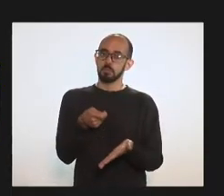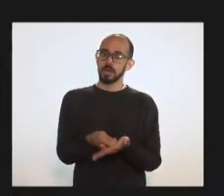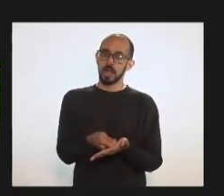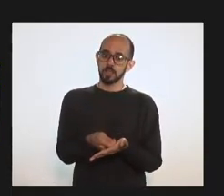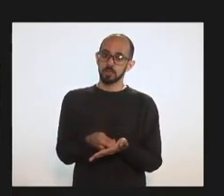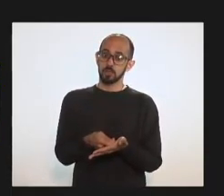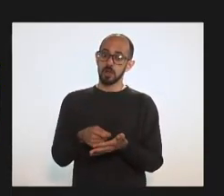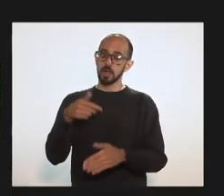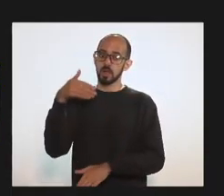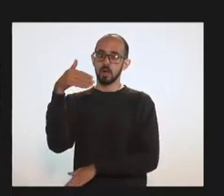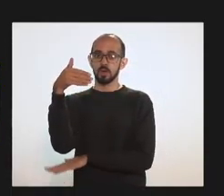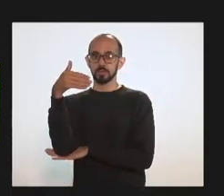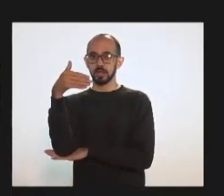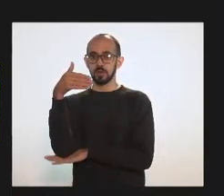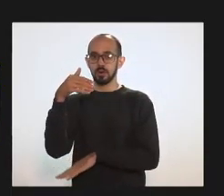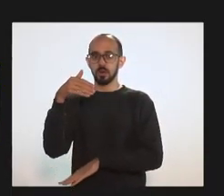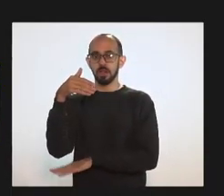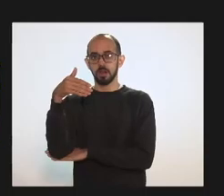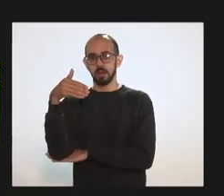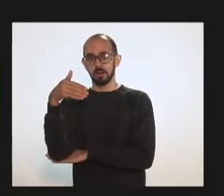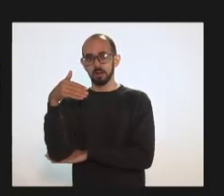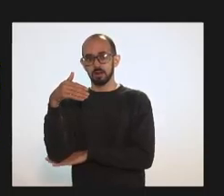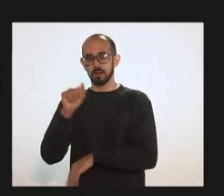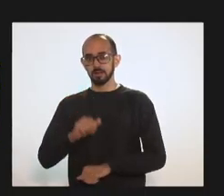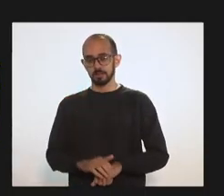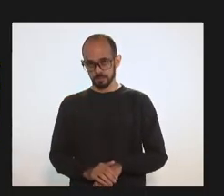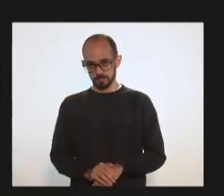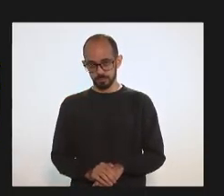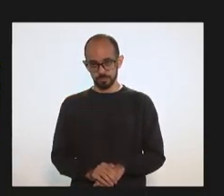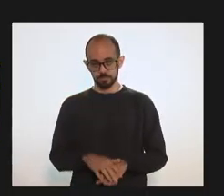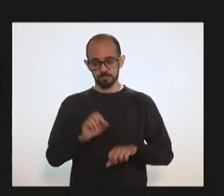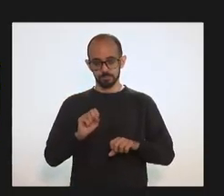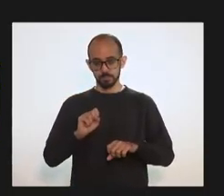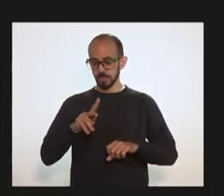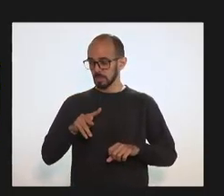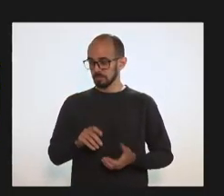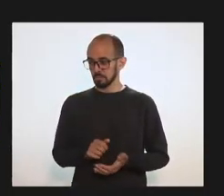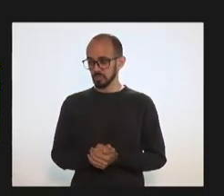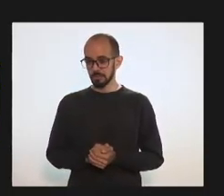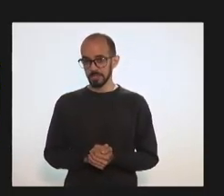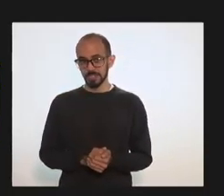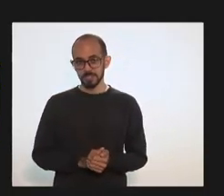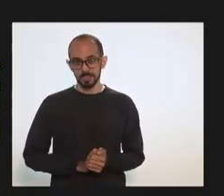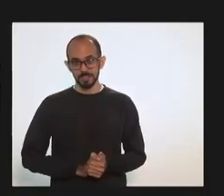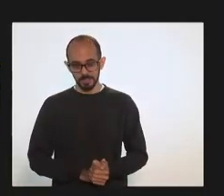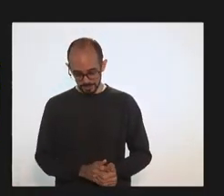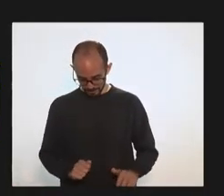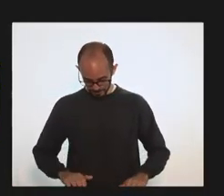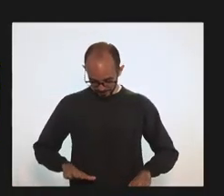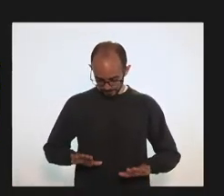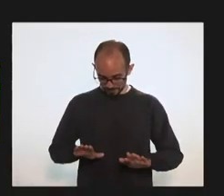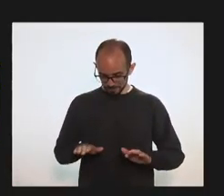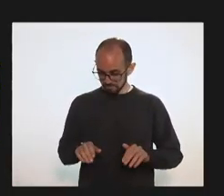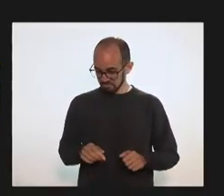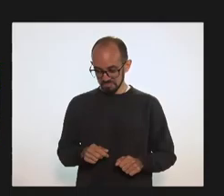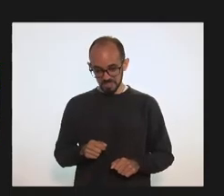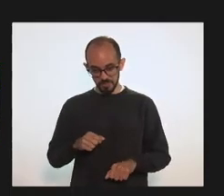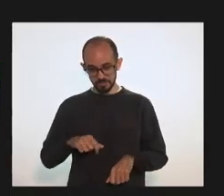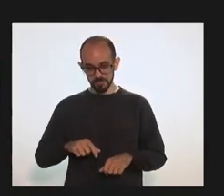dizendo que na subemenda, as boates, casas de shows, bares, restaurantes, estabelecimentos similares, poderão